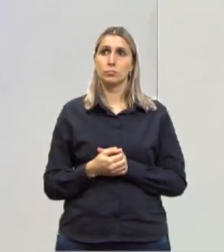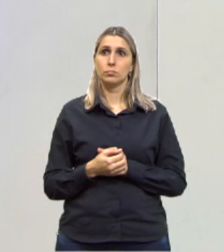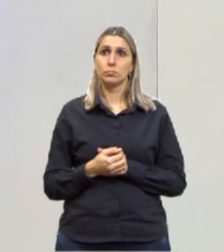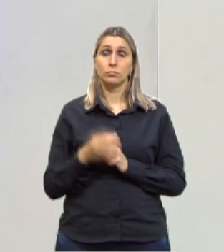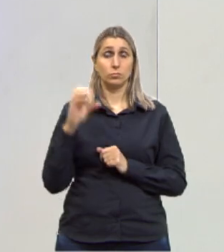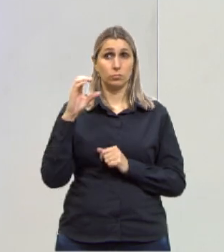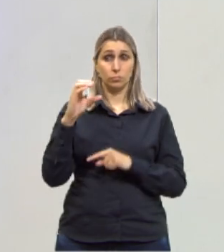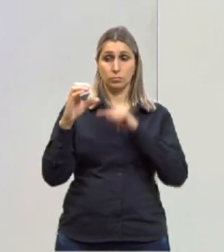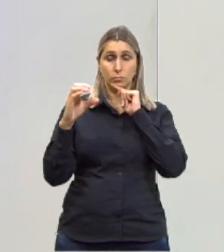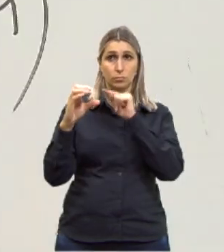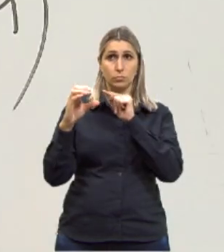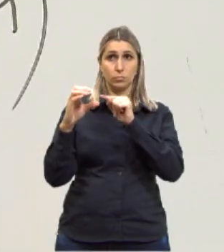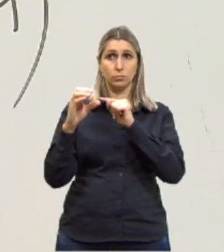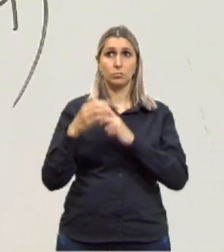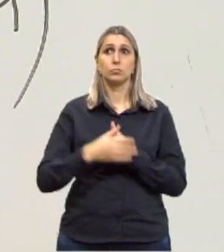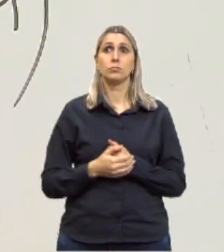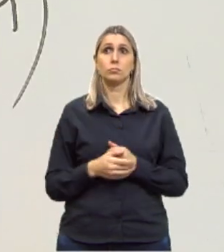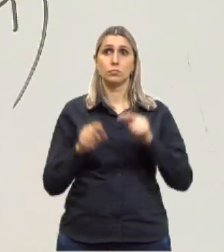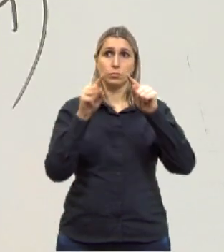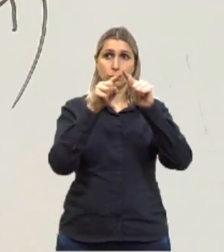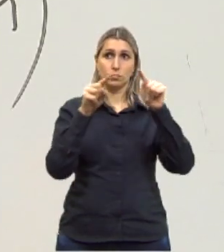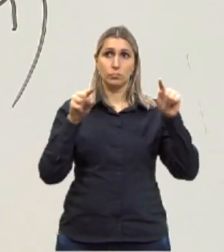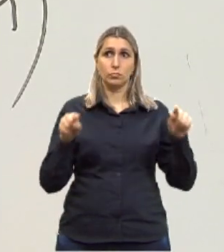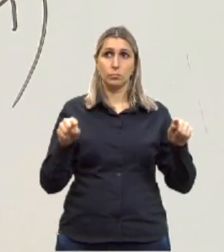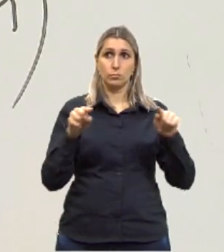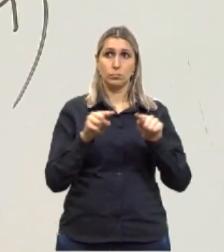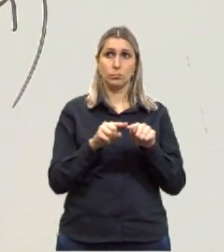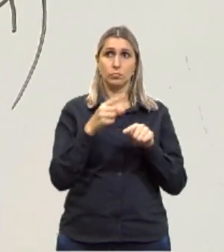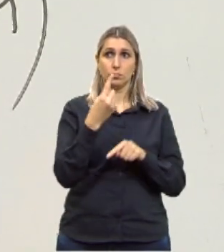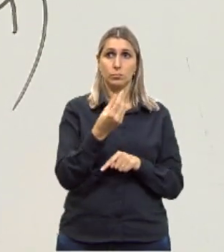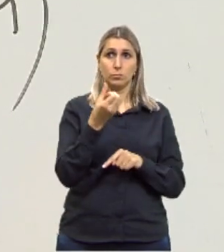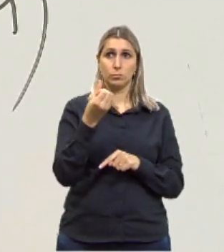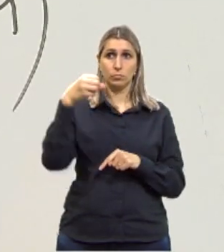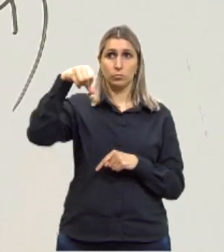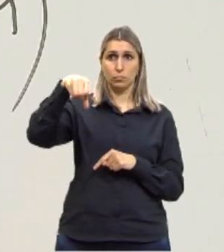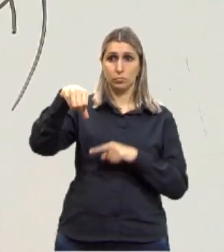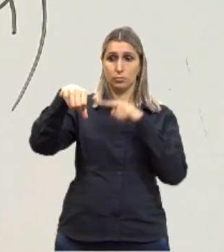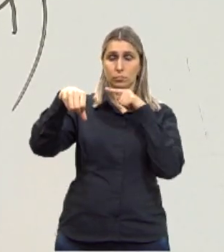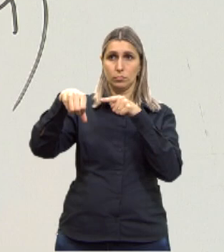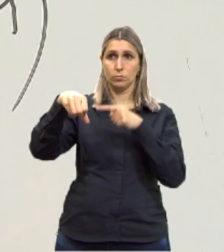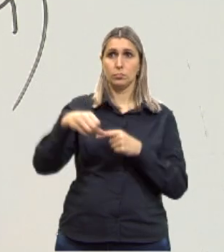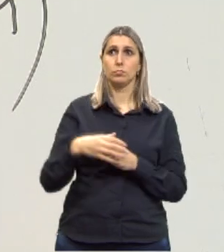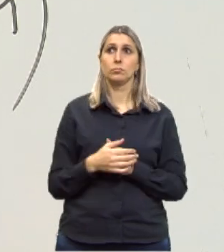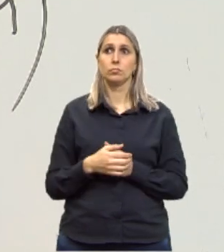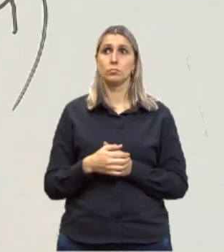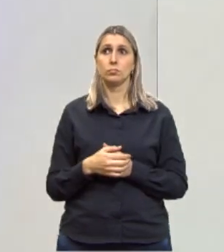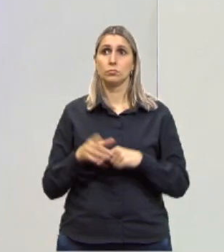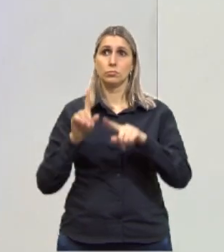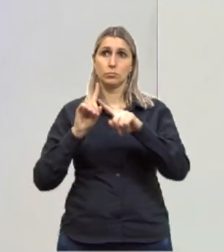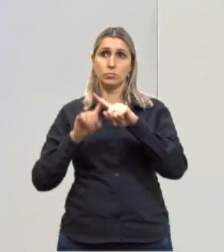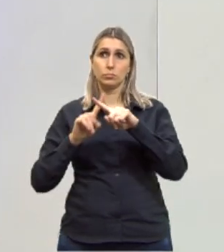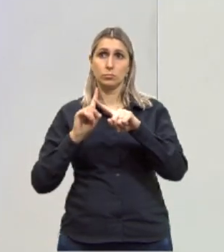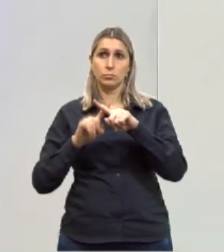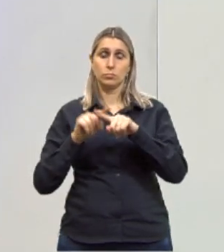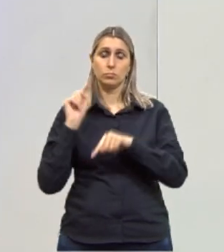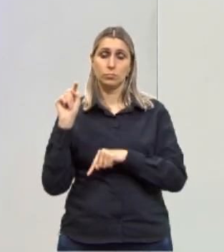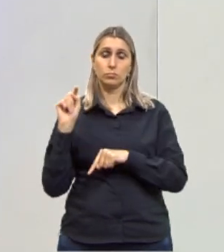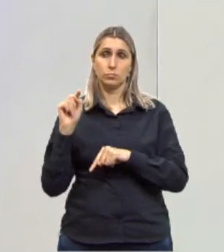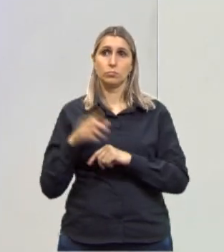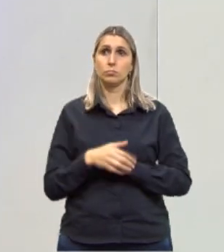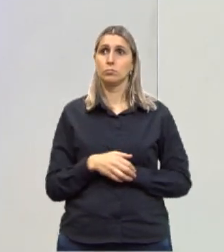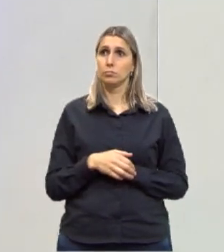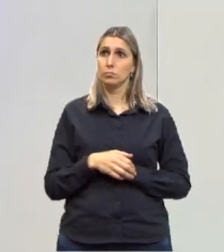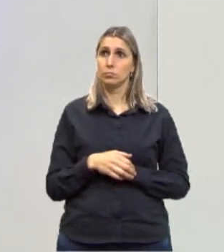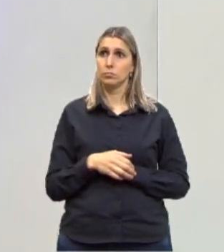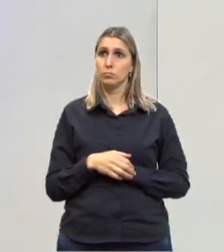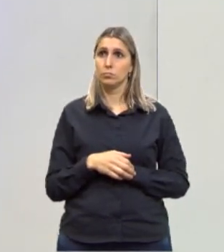C. E o delta é 169 e a multiplicação que está aqui.